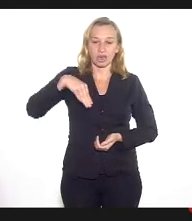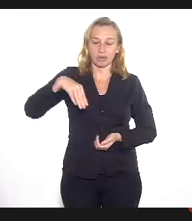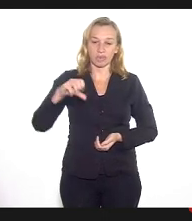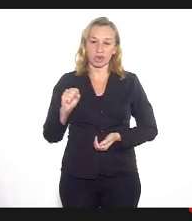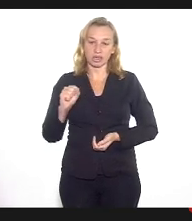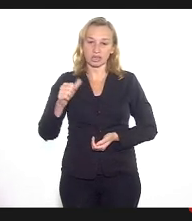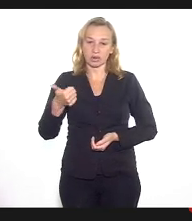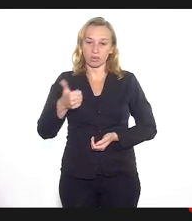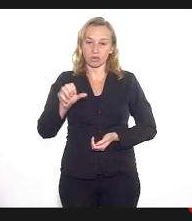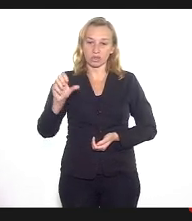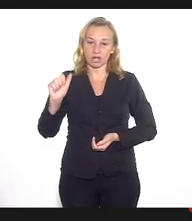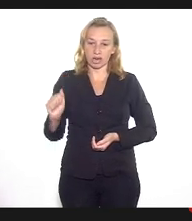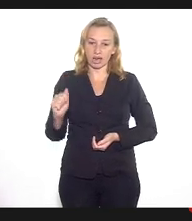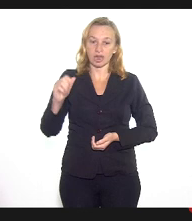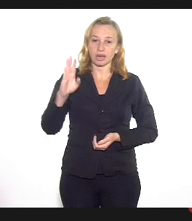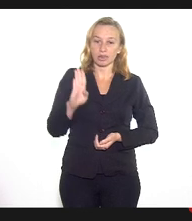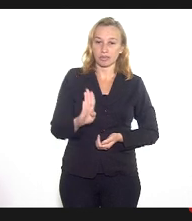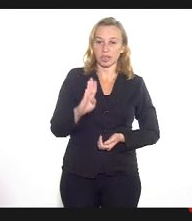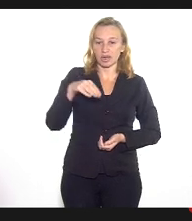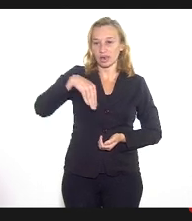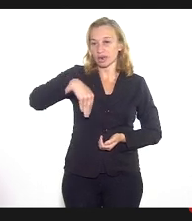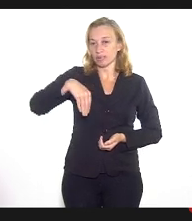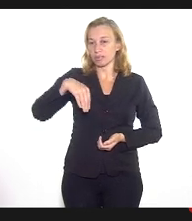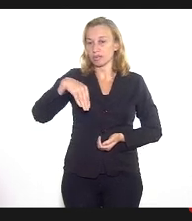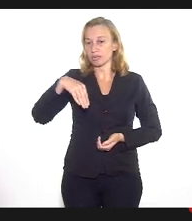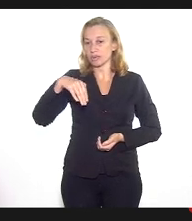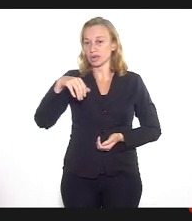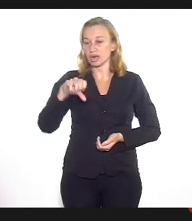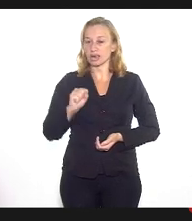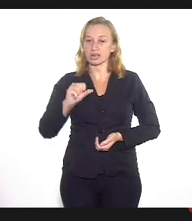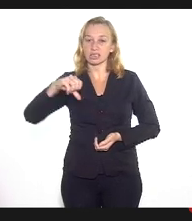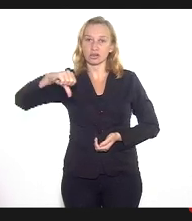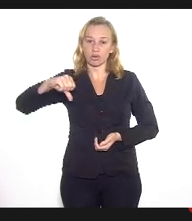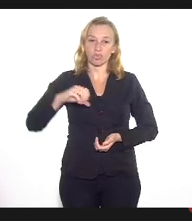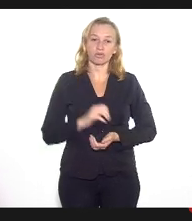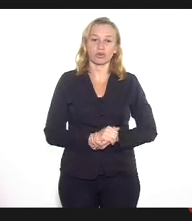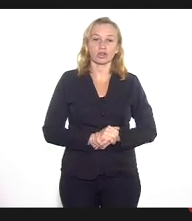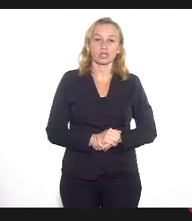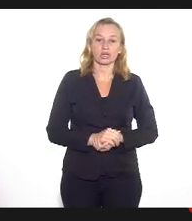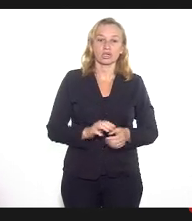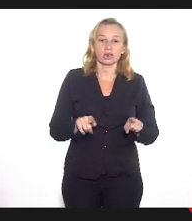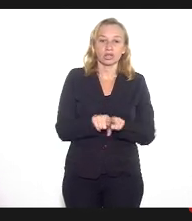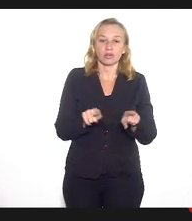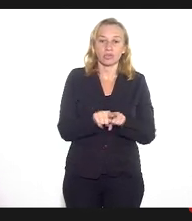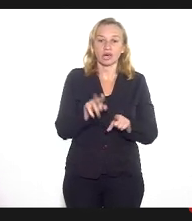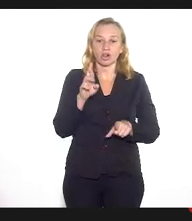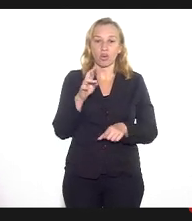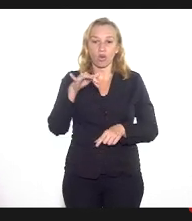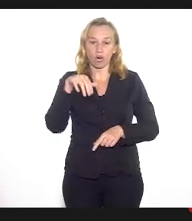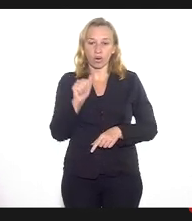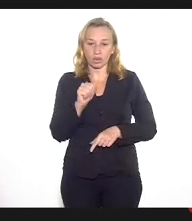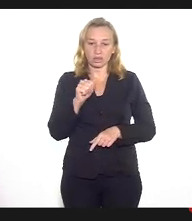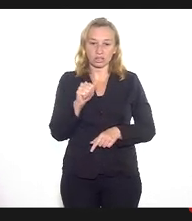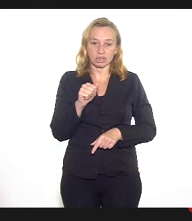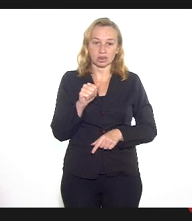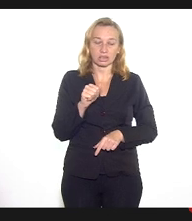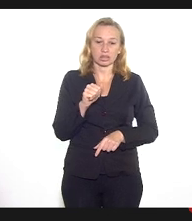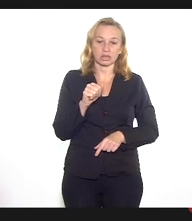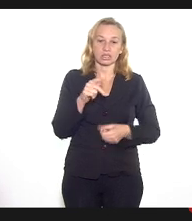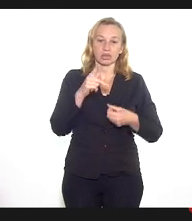no trecho da nossa propriedade, e aos campos de Mexilhão e Uruguá, no trecho que é de propriedade da